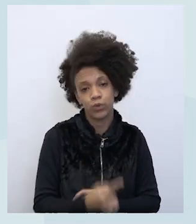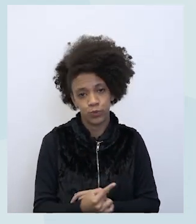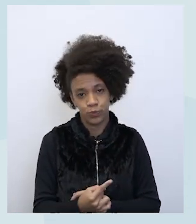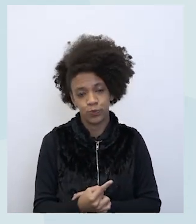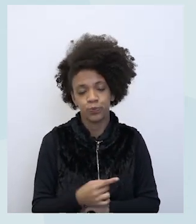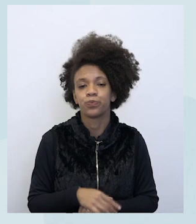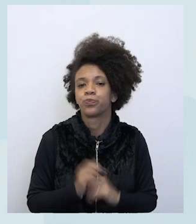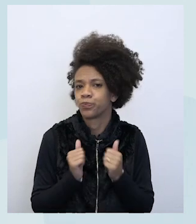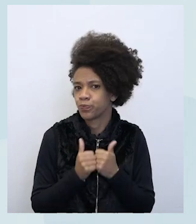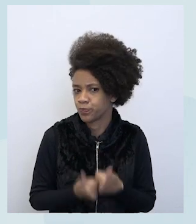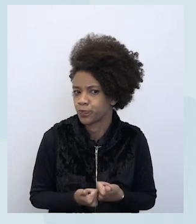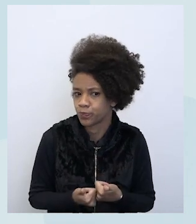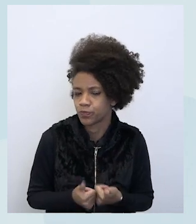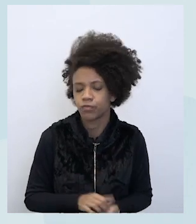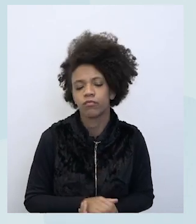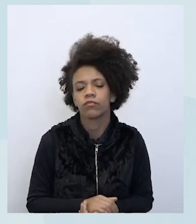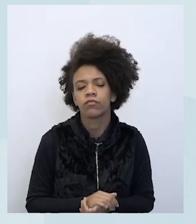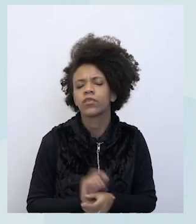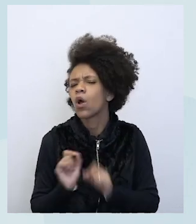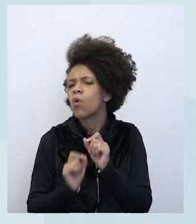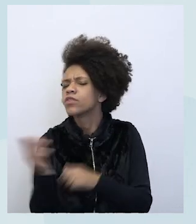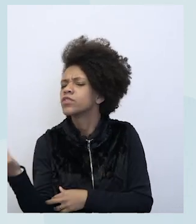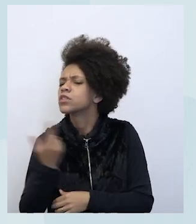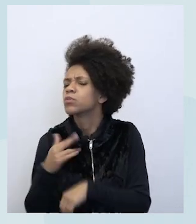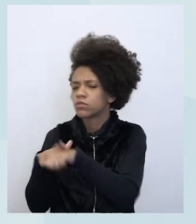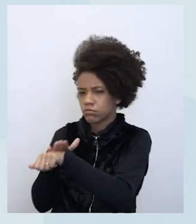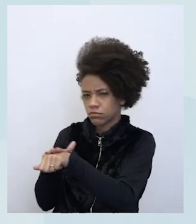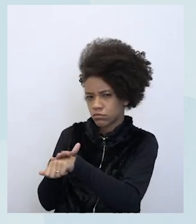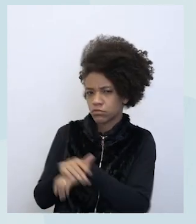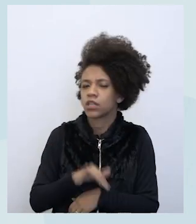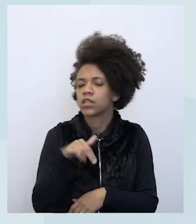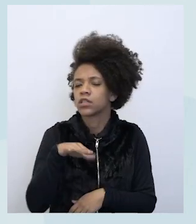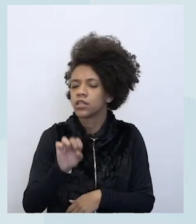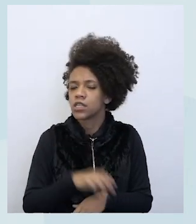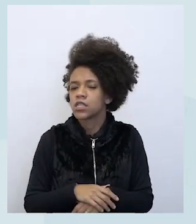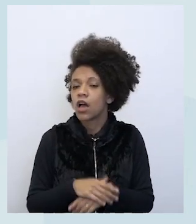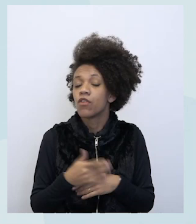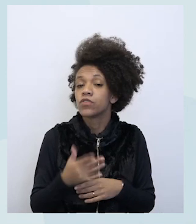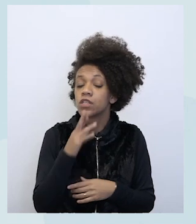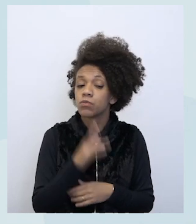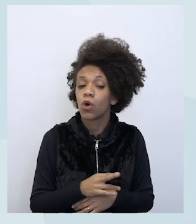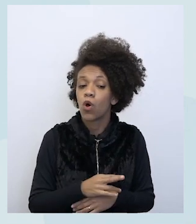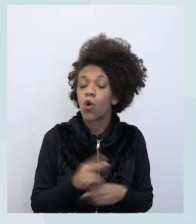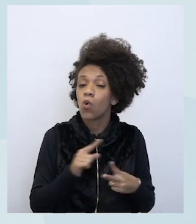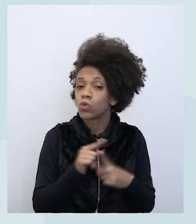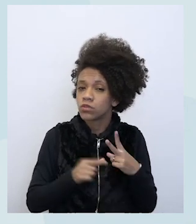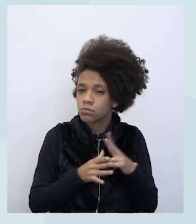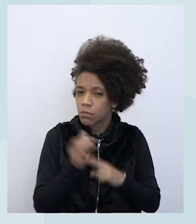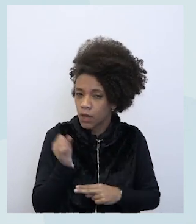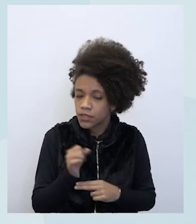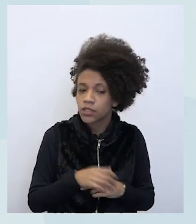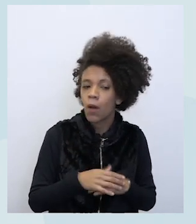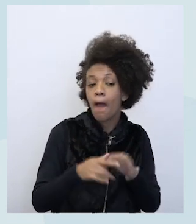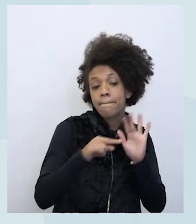lugar do x e o 1 no lugar do x. O que vocês vão responder lá para a Inês no chat? Vocês vão responder os pares ordenados. Então, menos